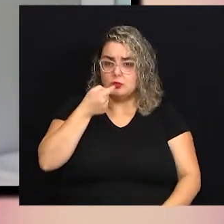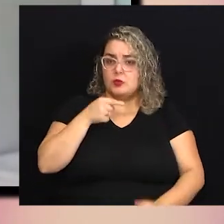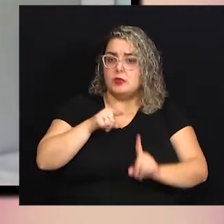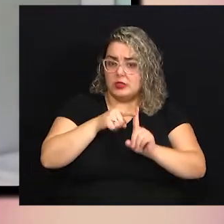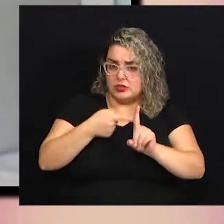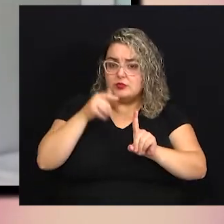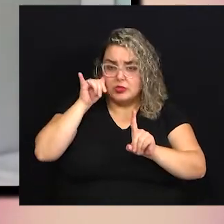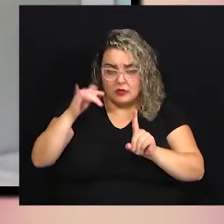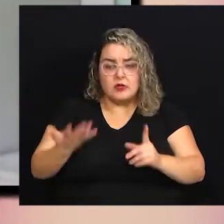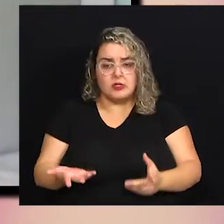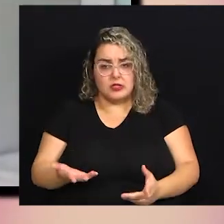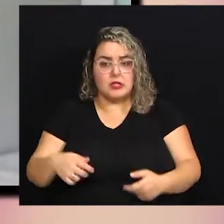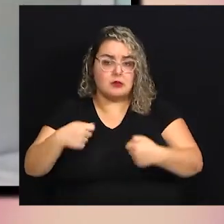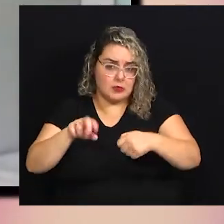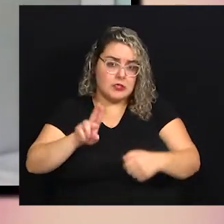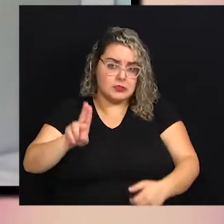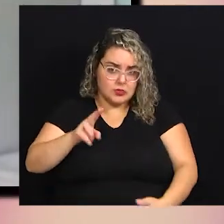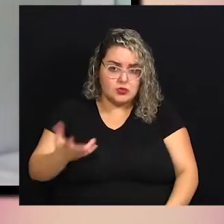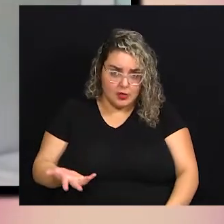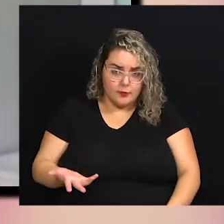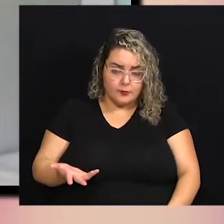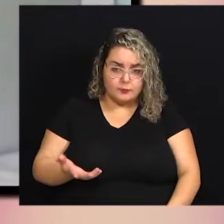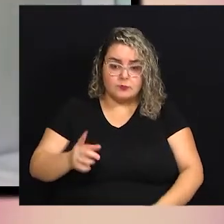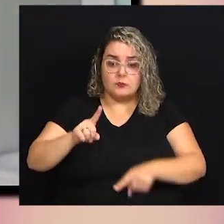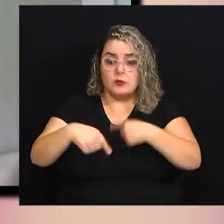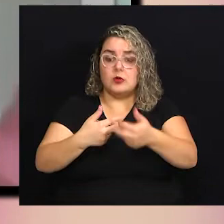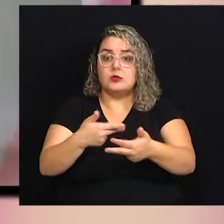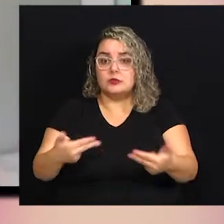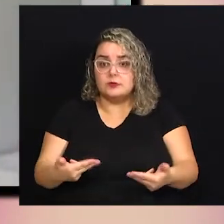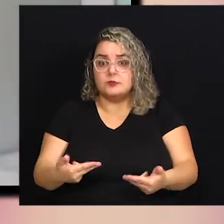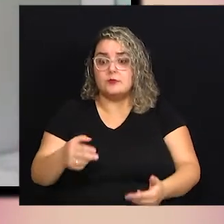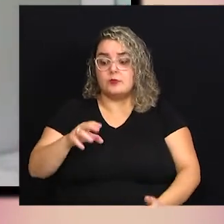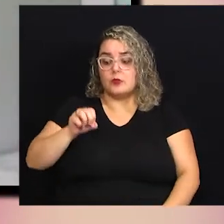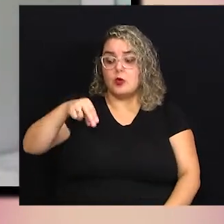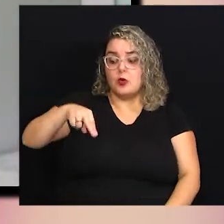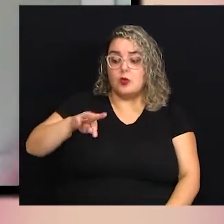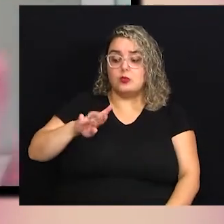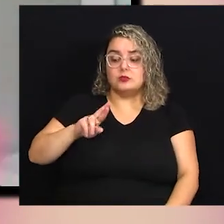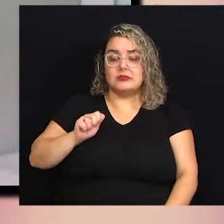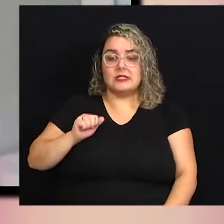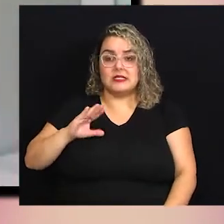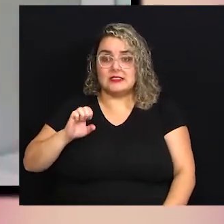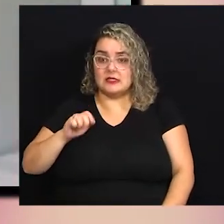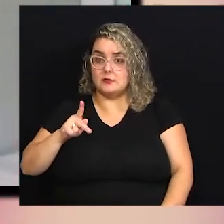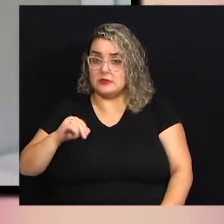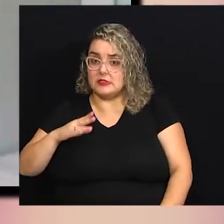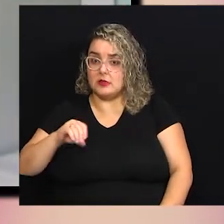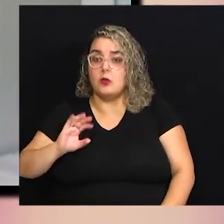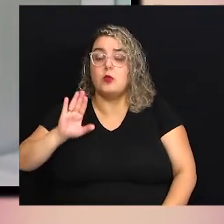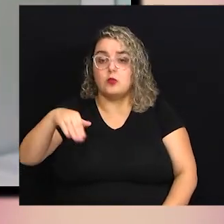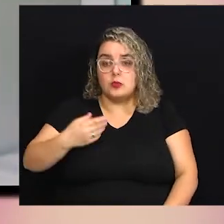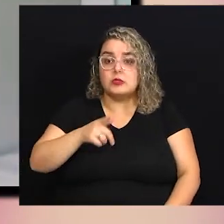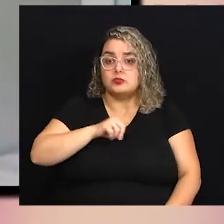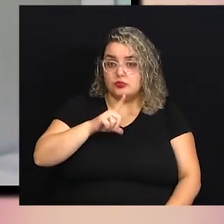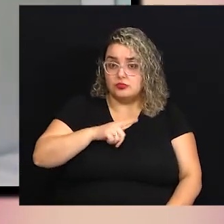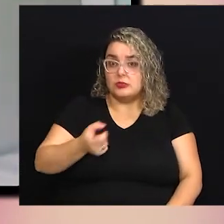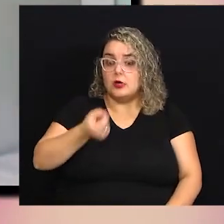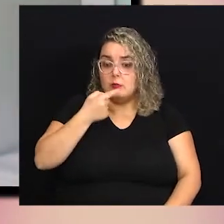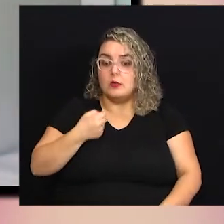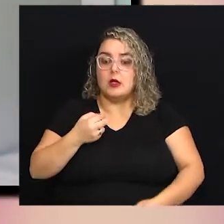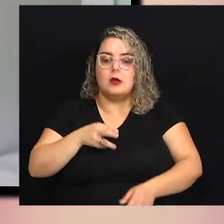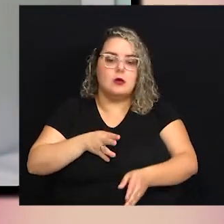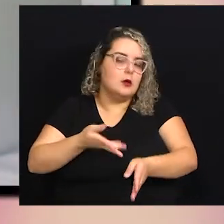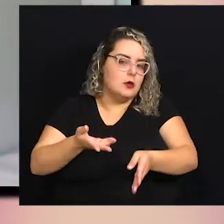aos contraceptivos e quem tem necessidade de usá-los, né? Uma outra coisa é a contracepção, mas quando você tem uma indicação